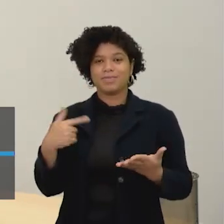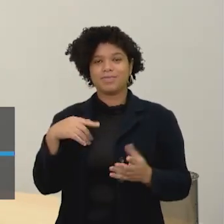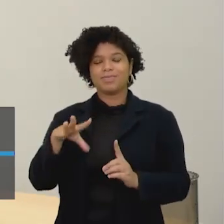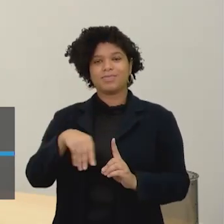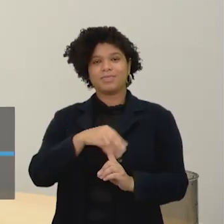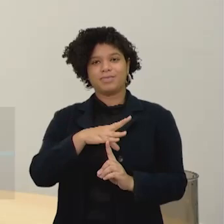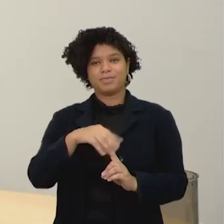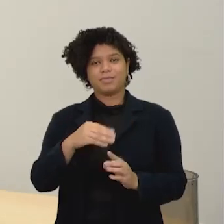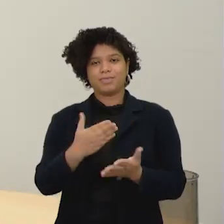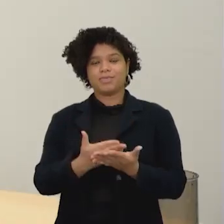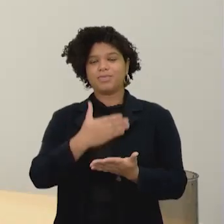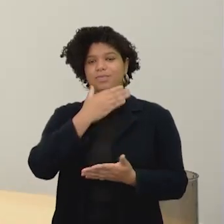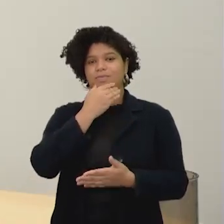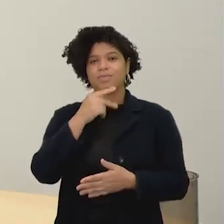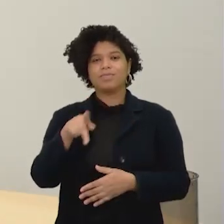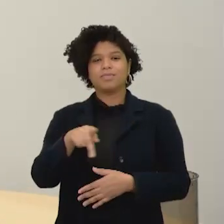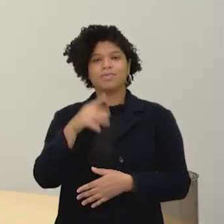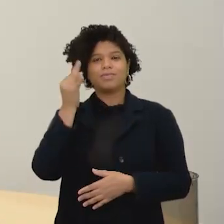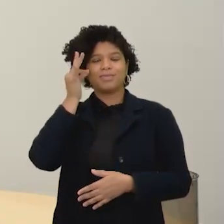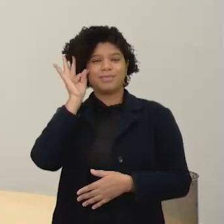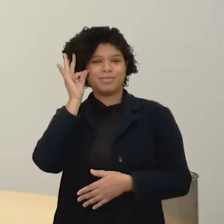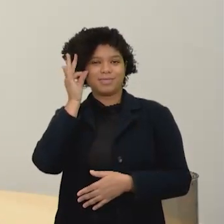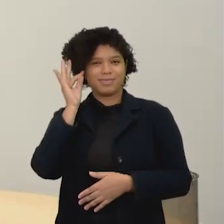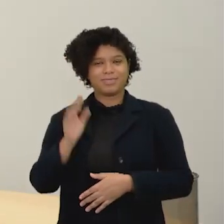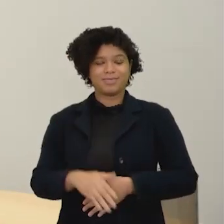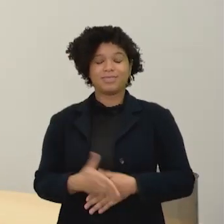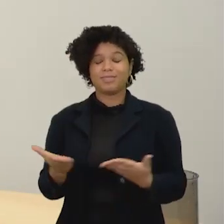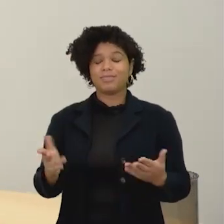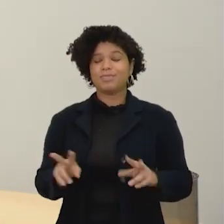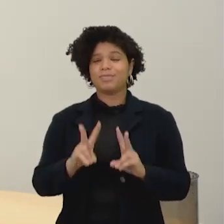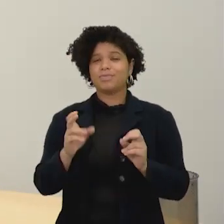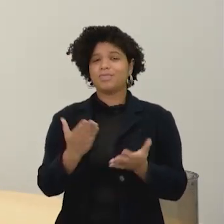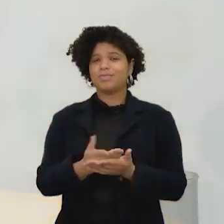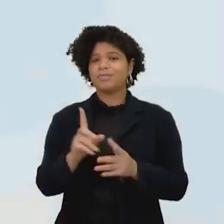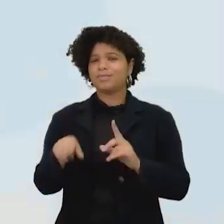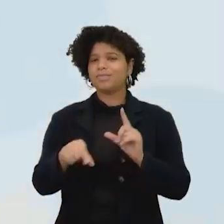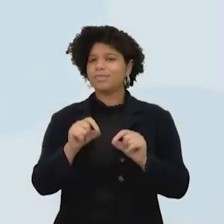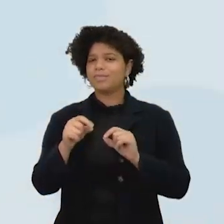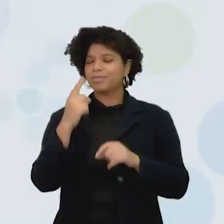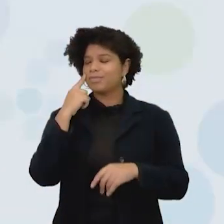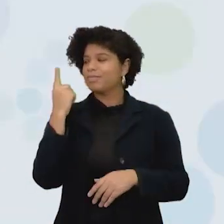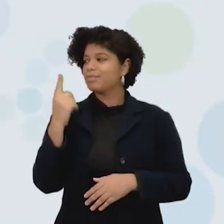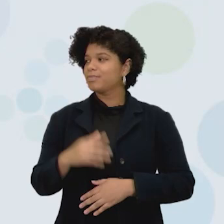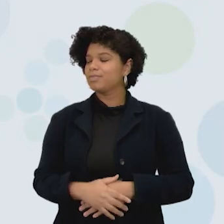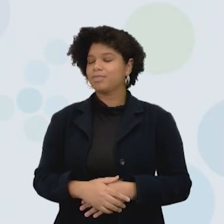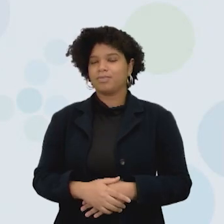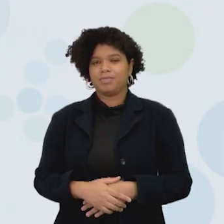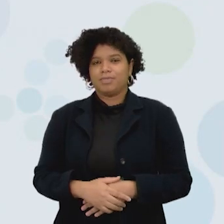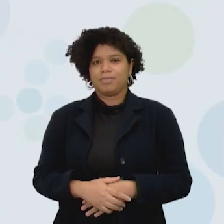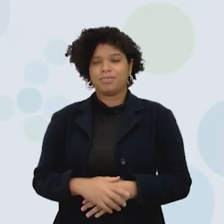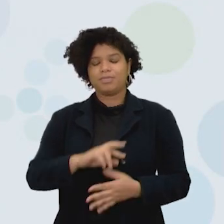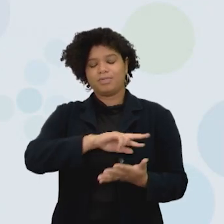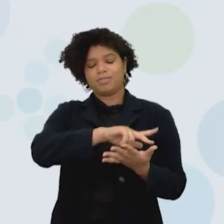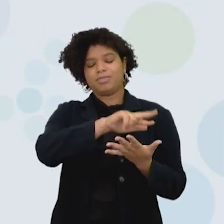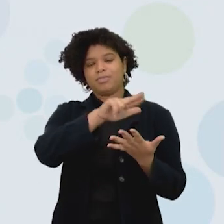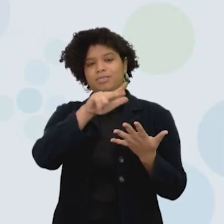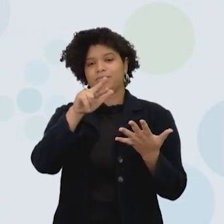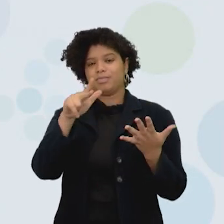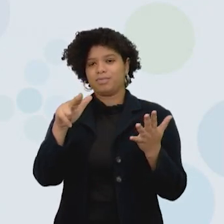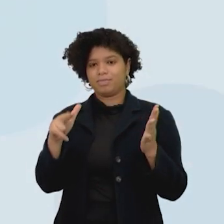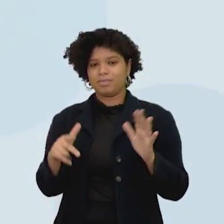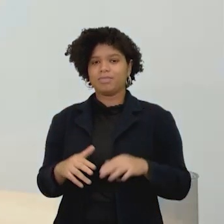a aula do professor Mauro Farias. E o título da aula é Múltiplos Sentidos.